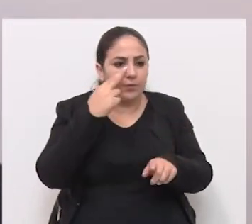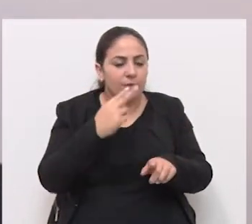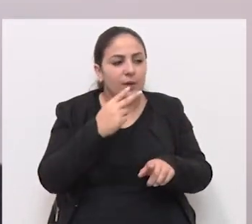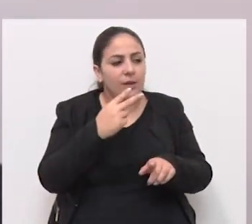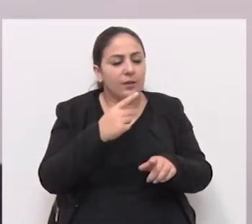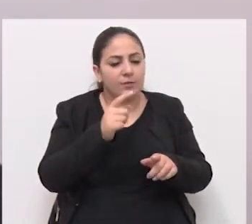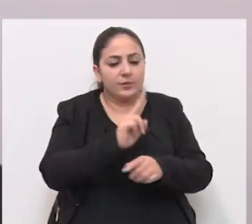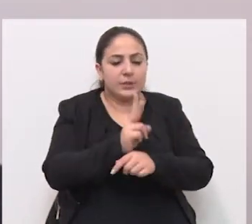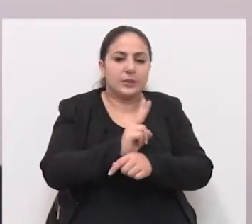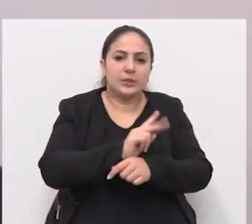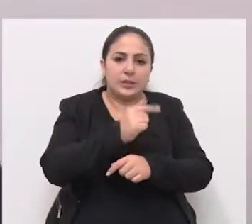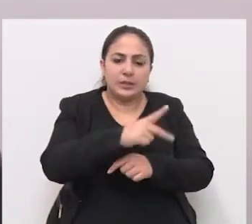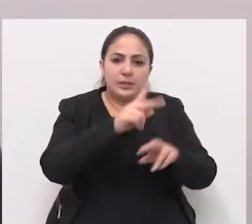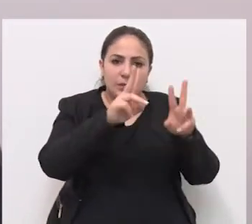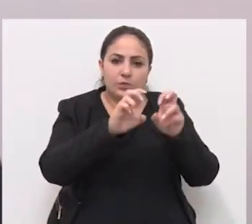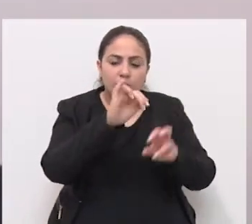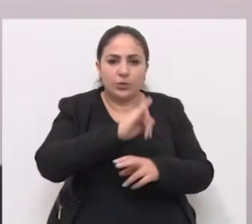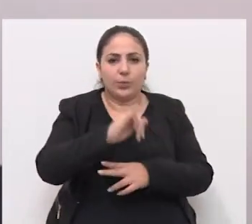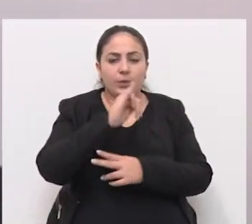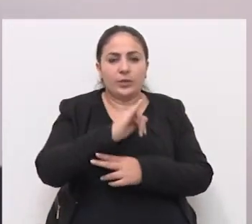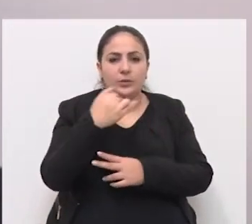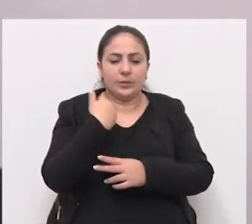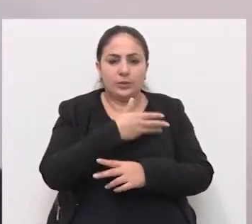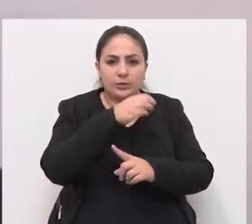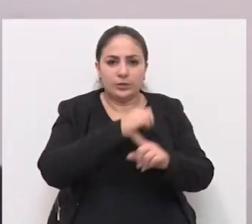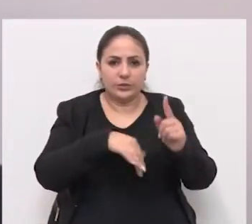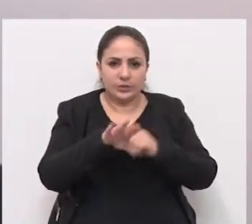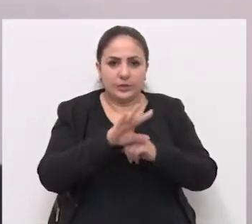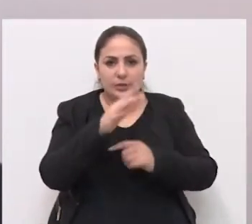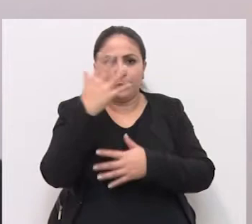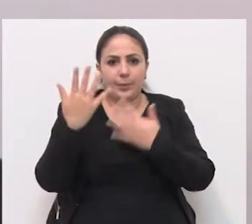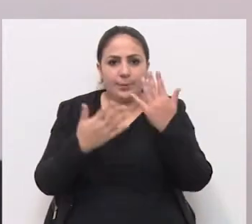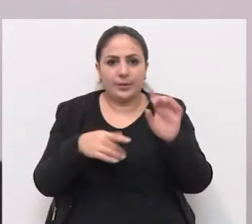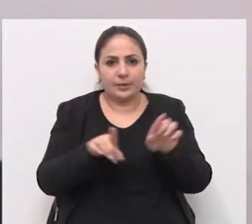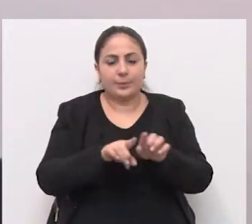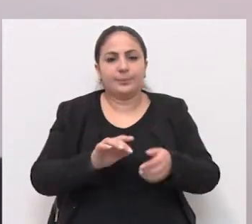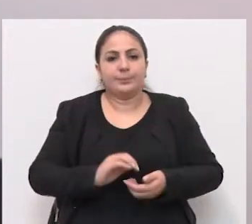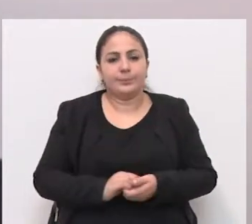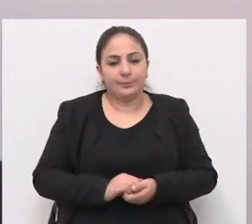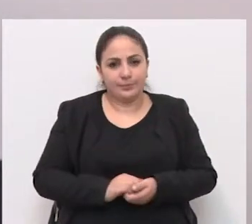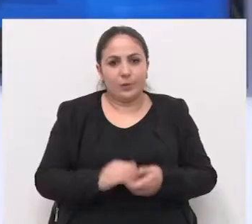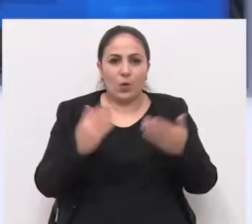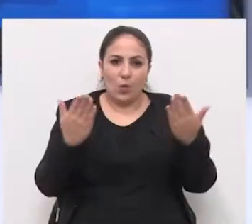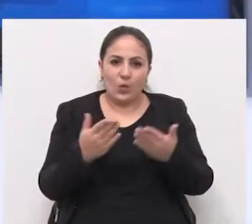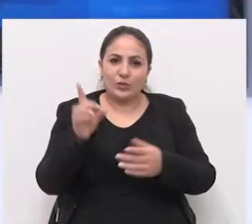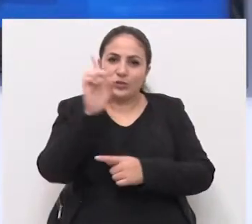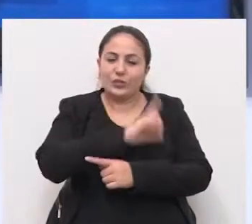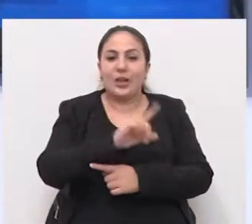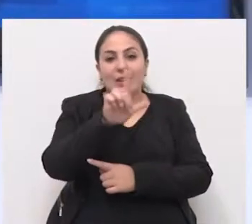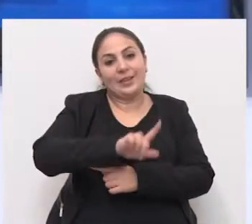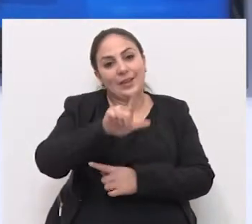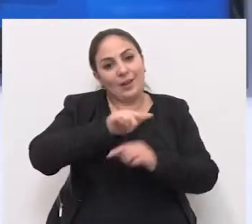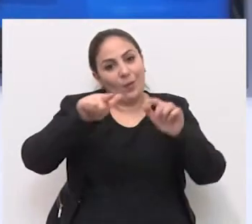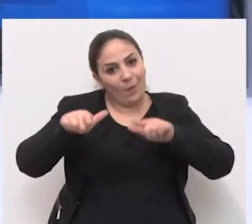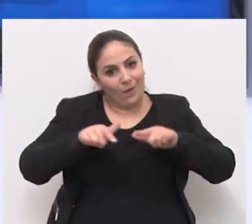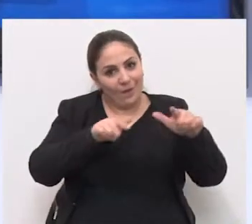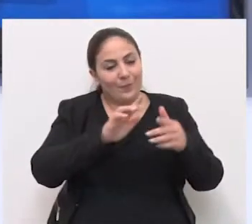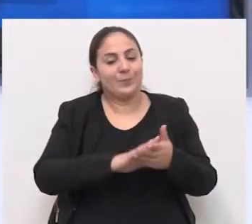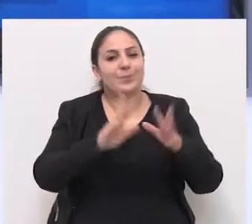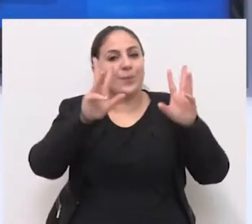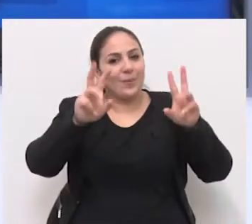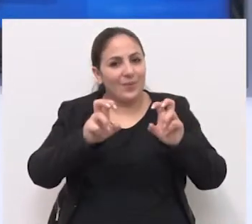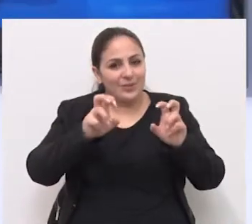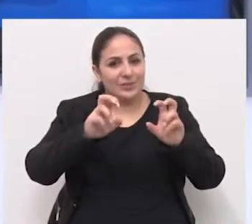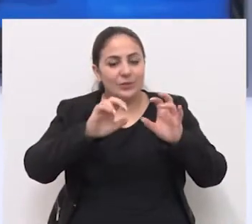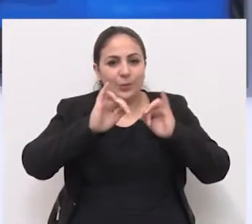também fiscalização em cima desse tema que é tão importante para a sociedade e para o meio ambiente. E hoje é dia de